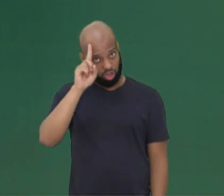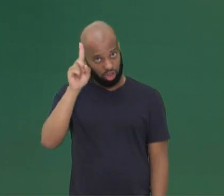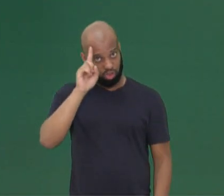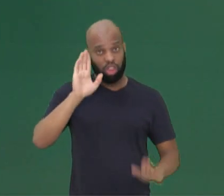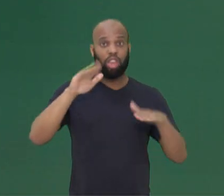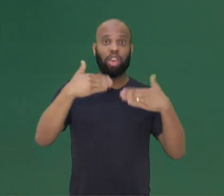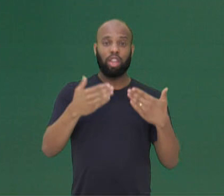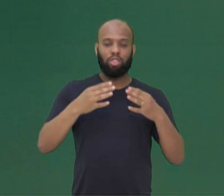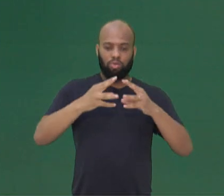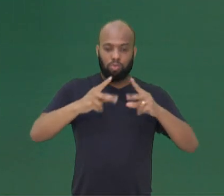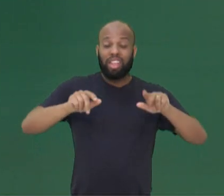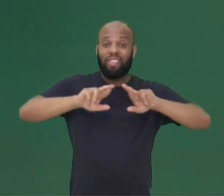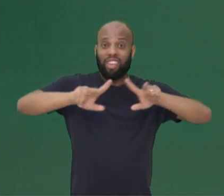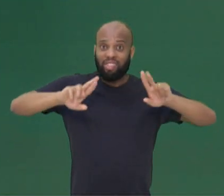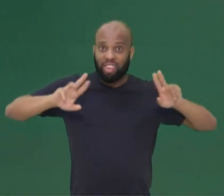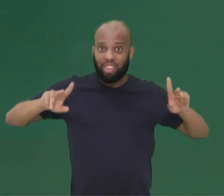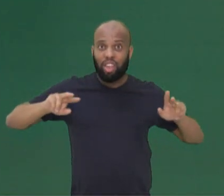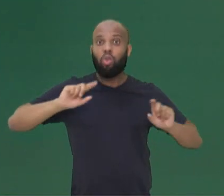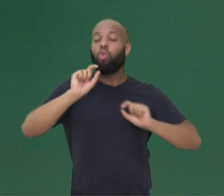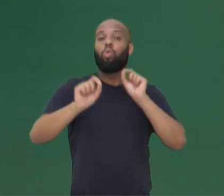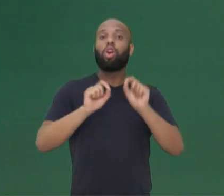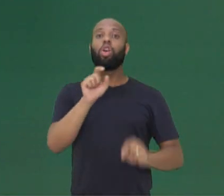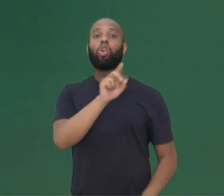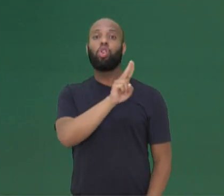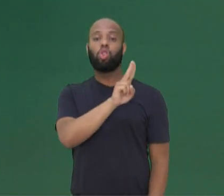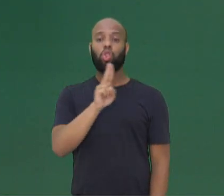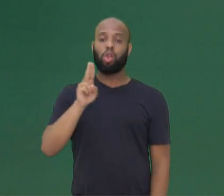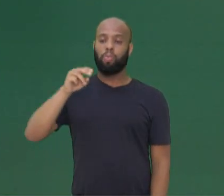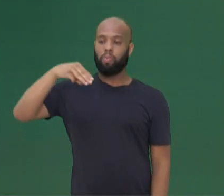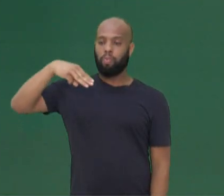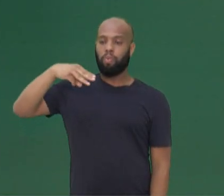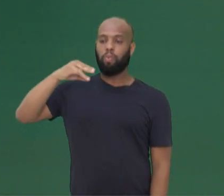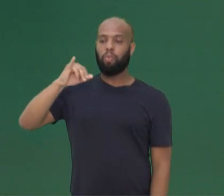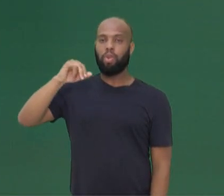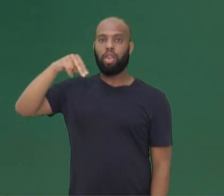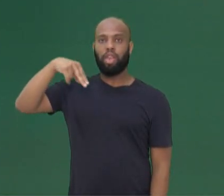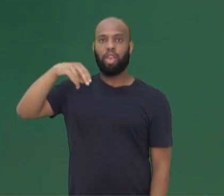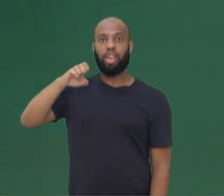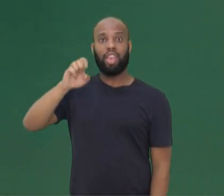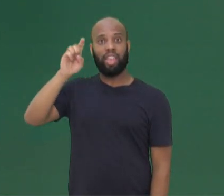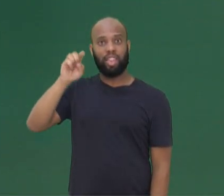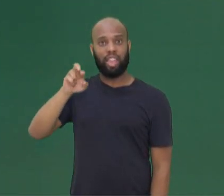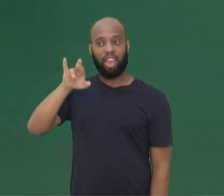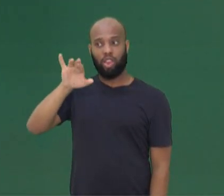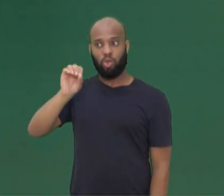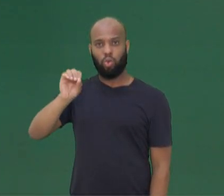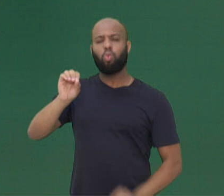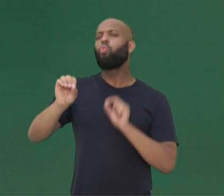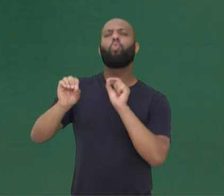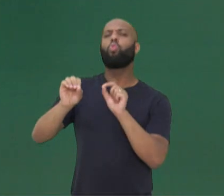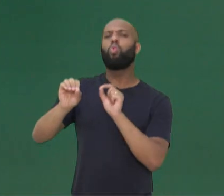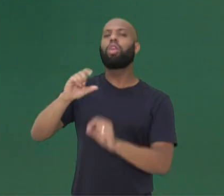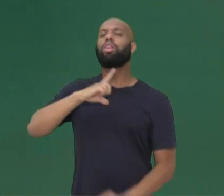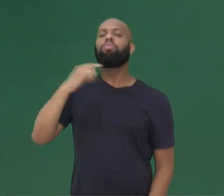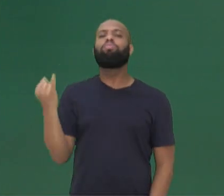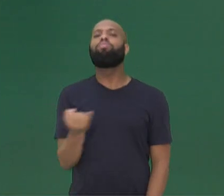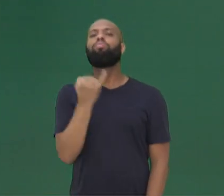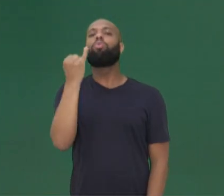esse mineral se chama minério. Então, minério é aquele mineral que tem importância econômica.